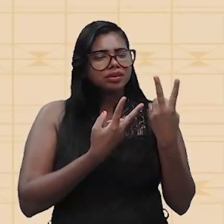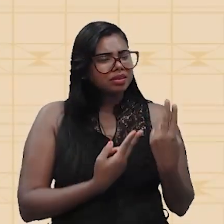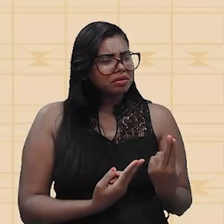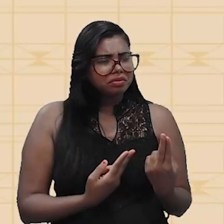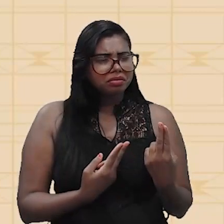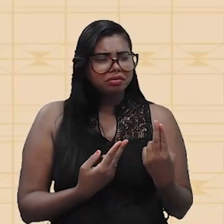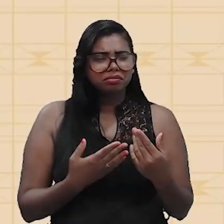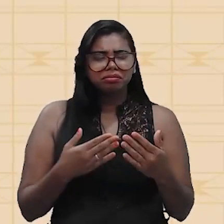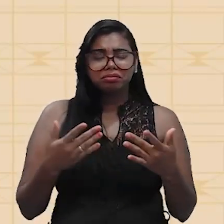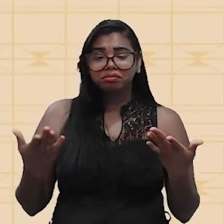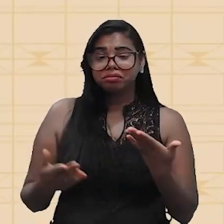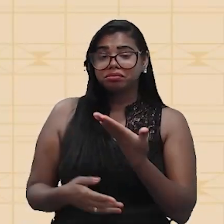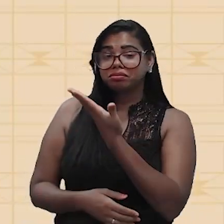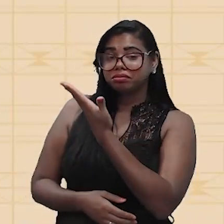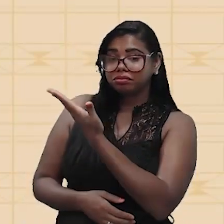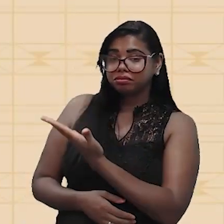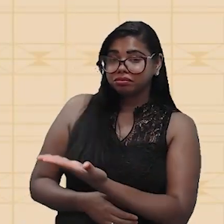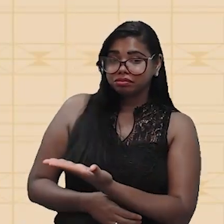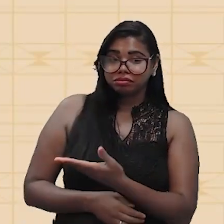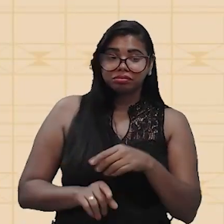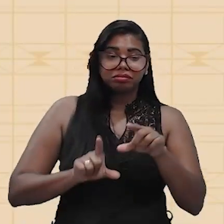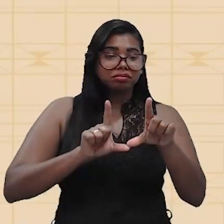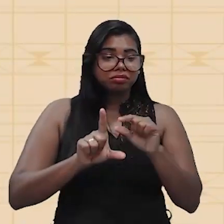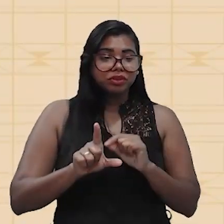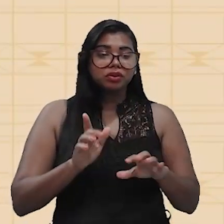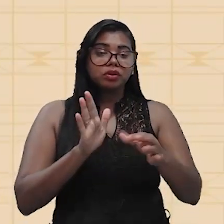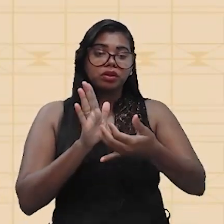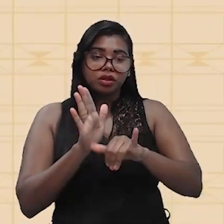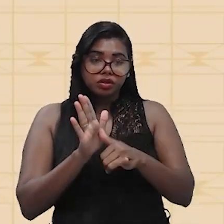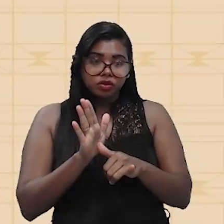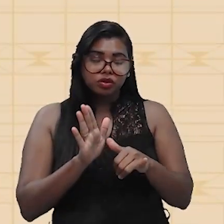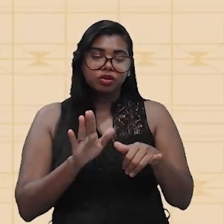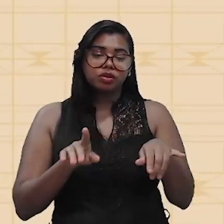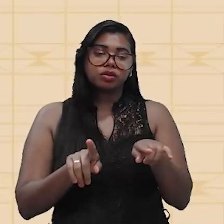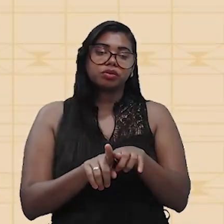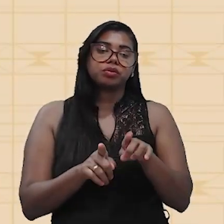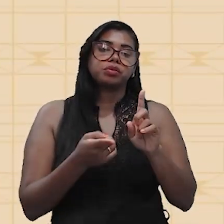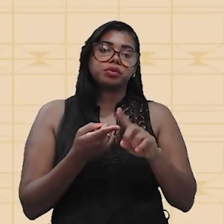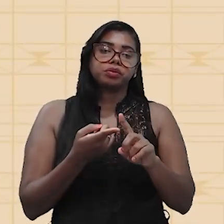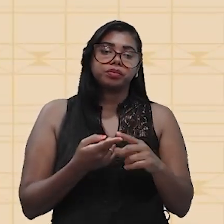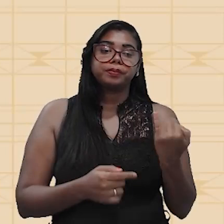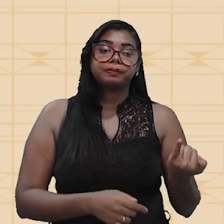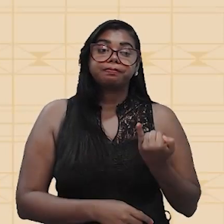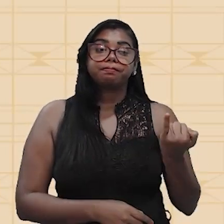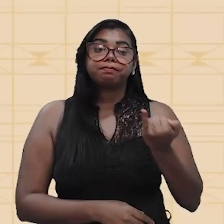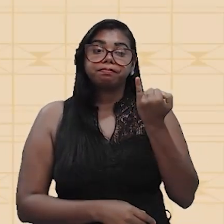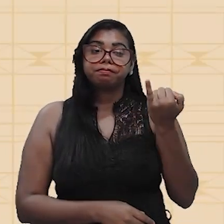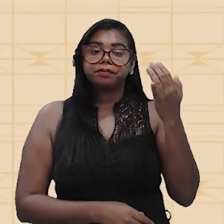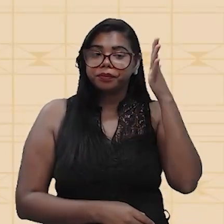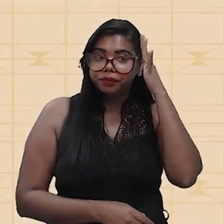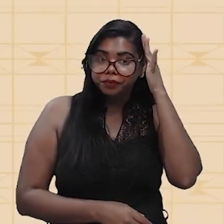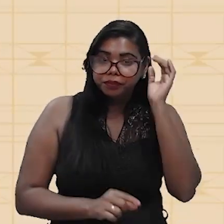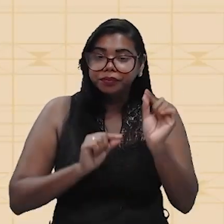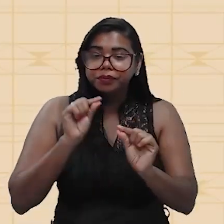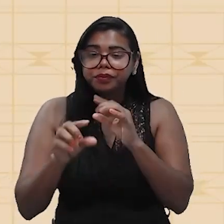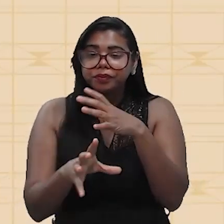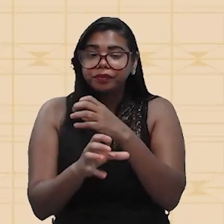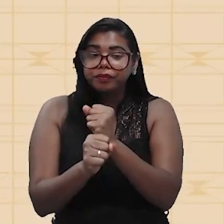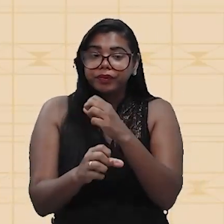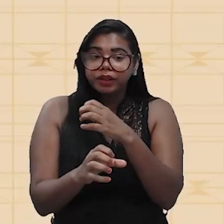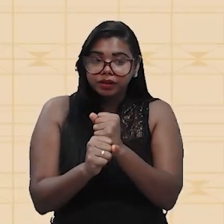se qualquer um deles é gerador alfa. Nesse caso, pessoal, é importante vocês entenderem que a soma dos